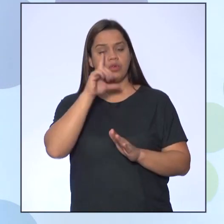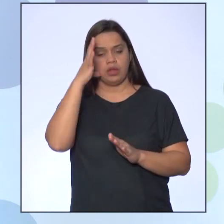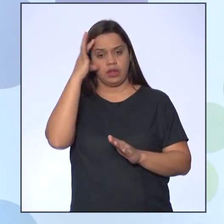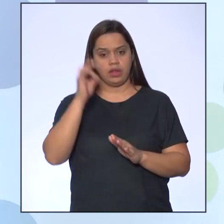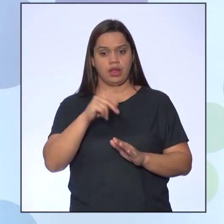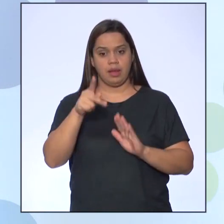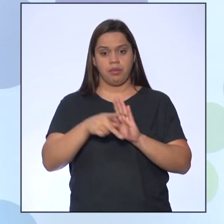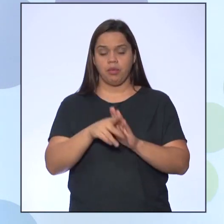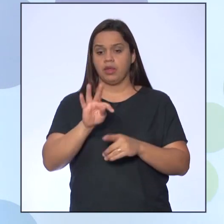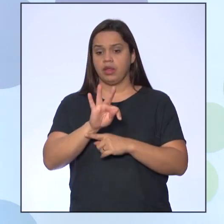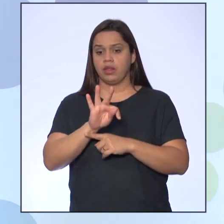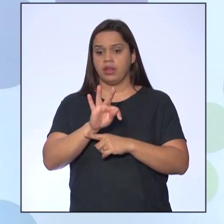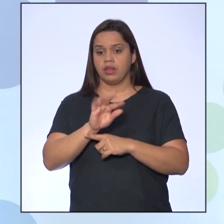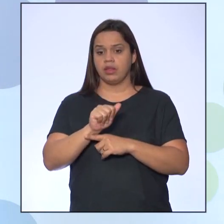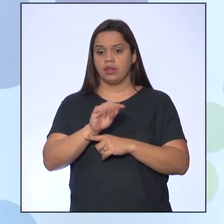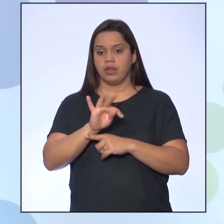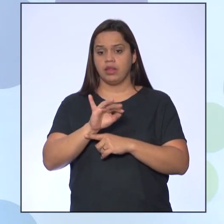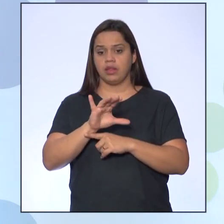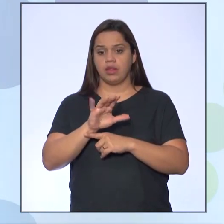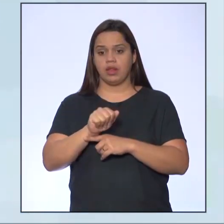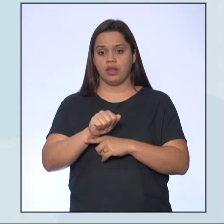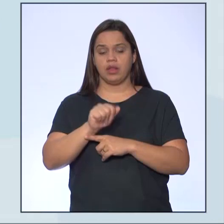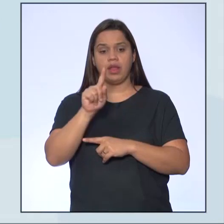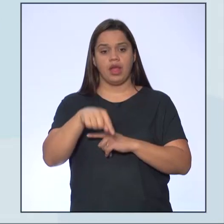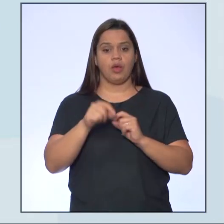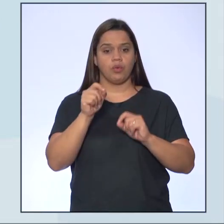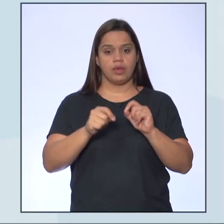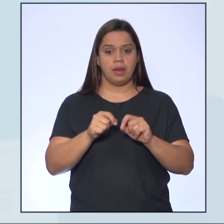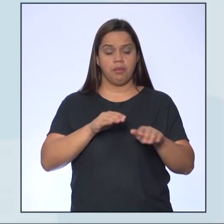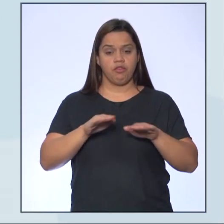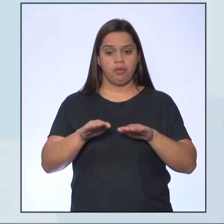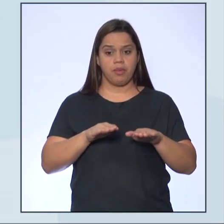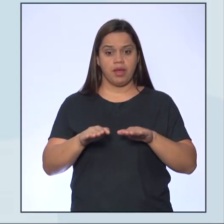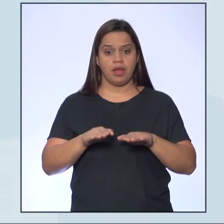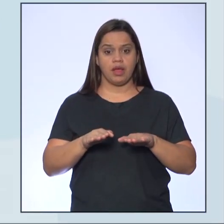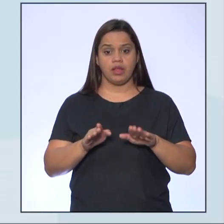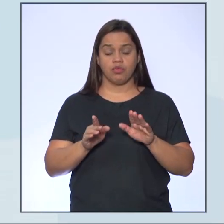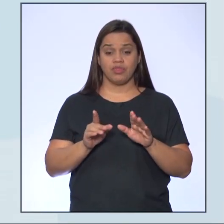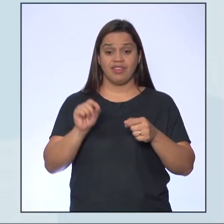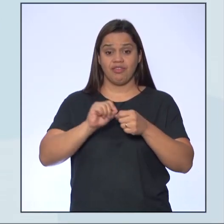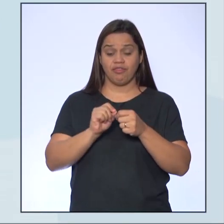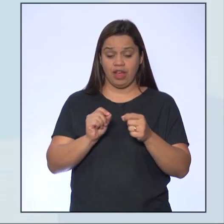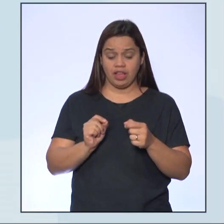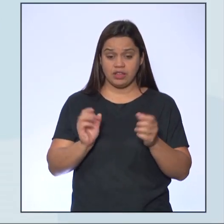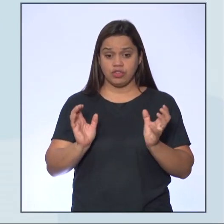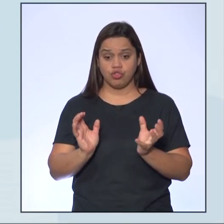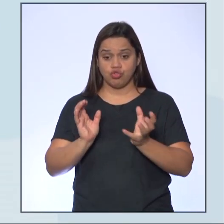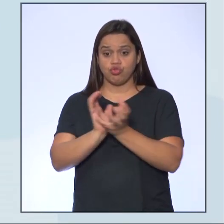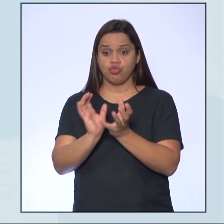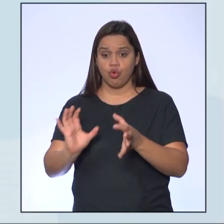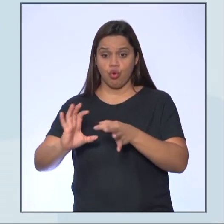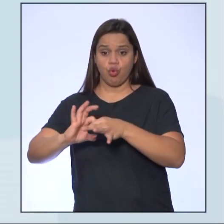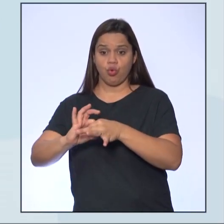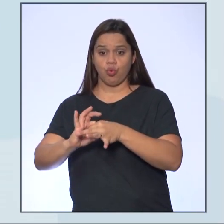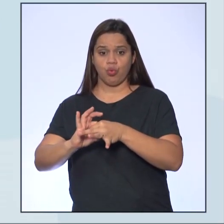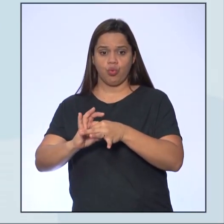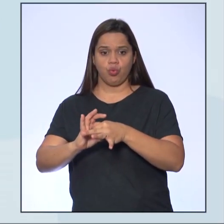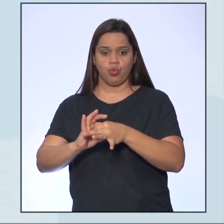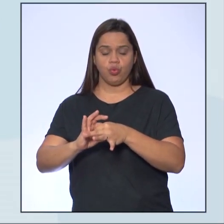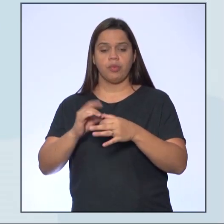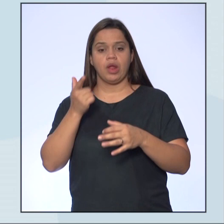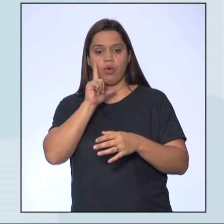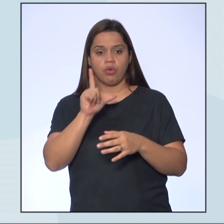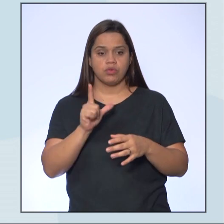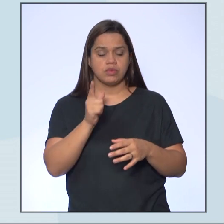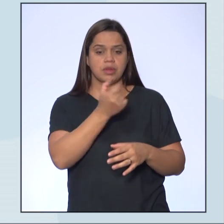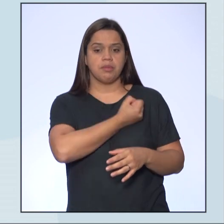dois é a tática. O que é a tática? A tática são movimentos realizados em conjunto pelos jogadores de uma equipe para marcar